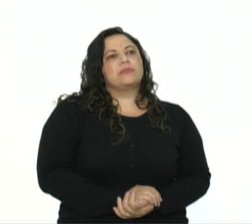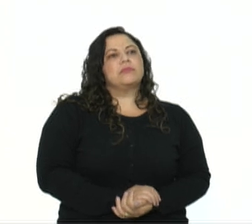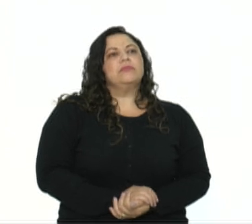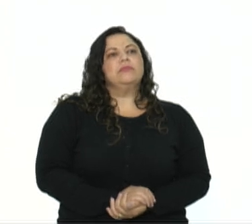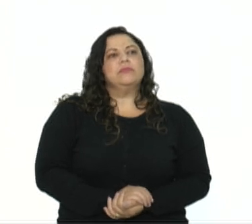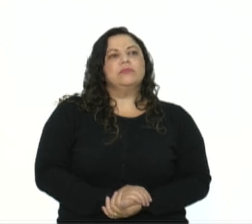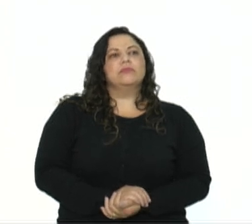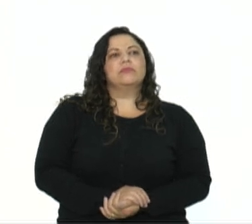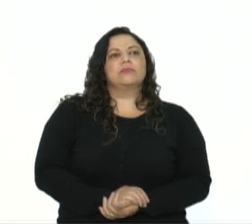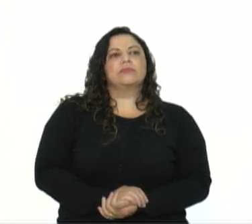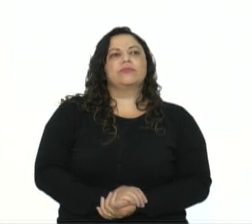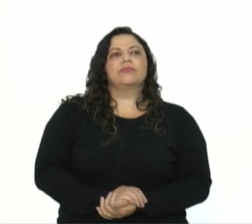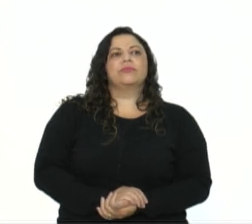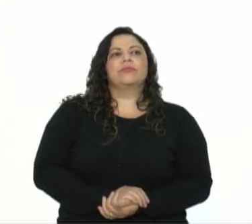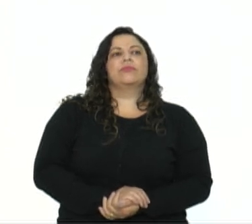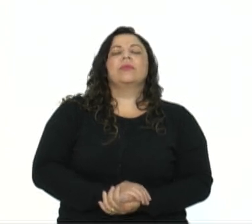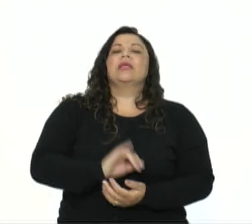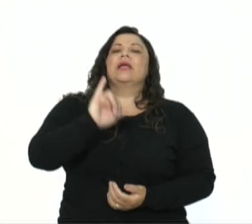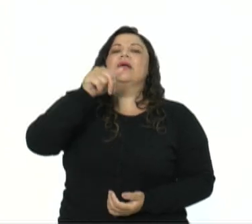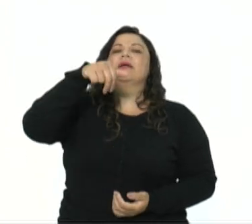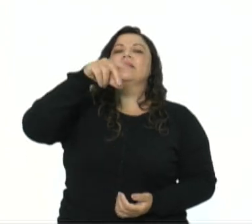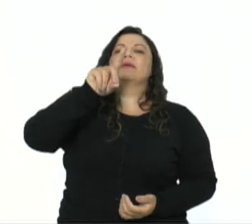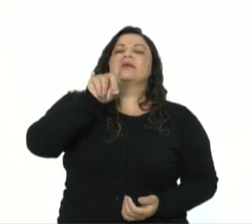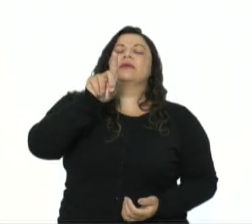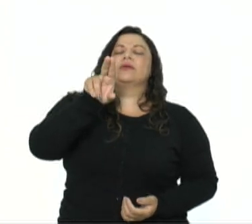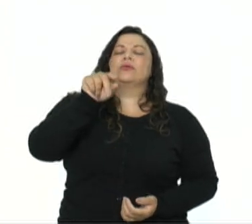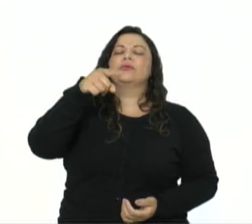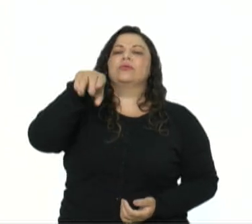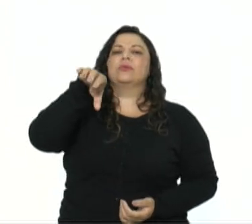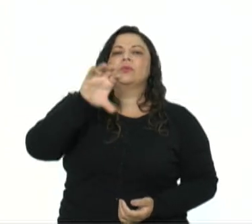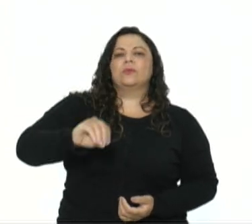indução eliminativa versus a